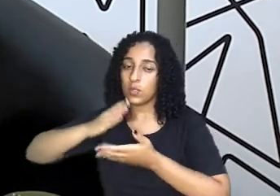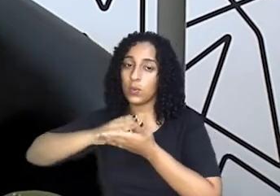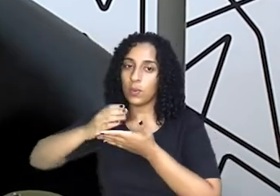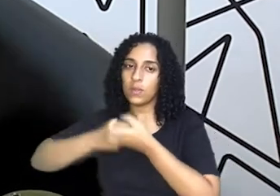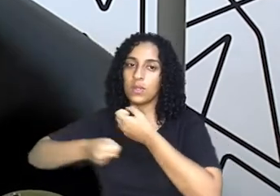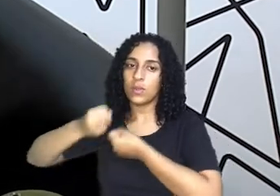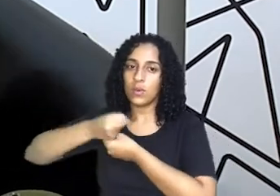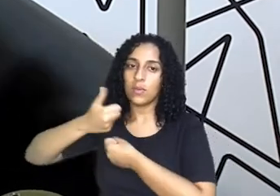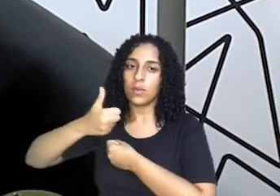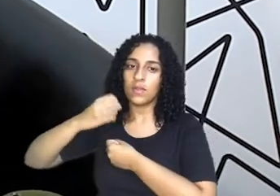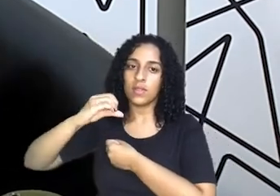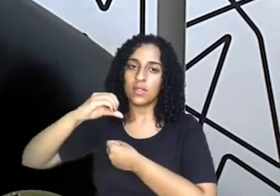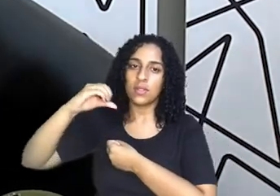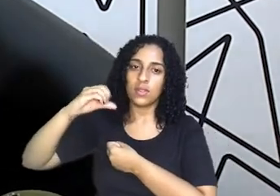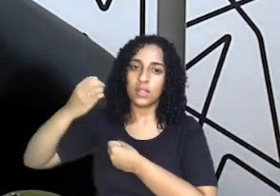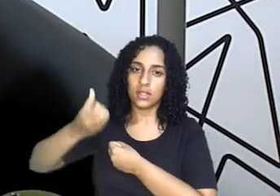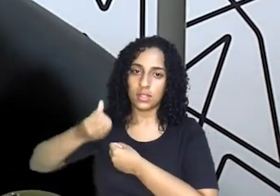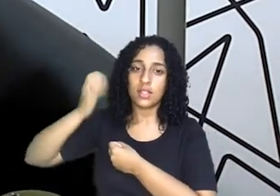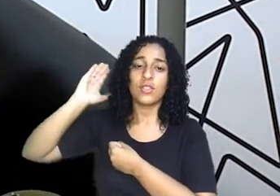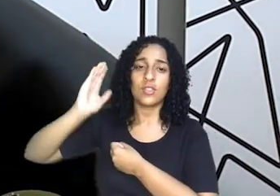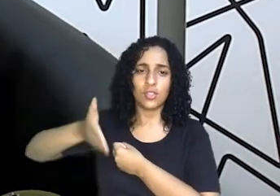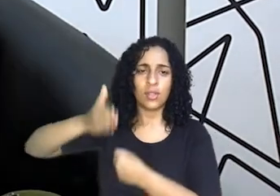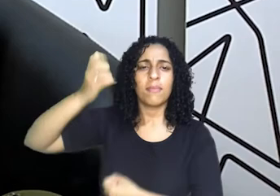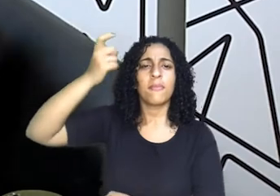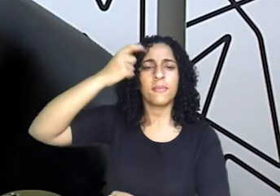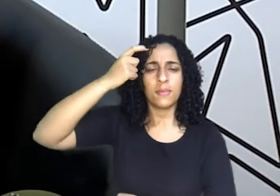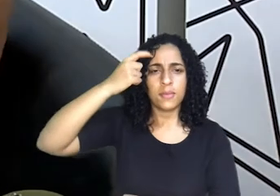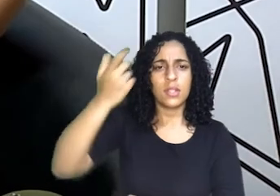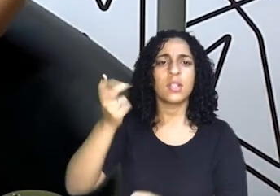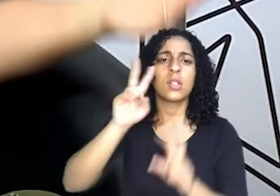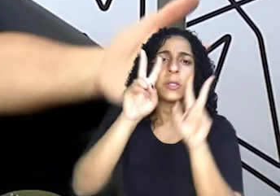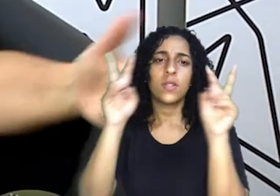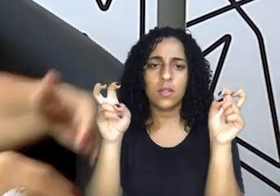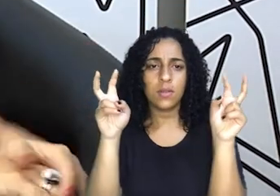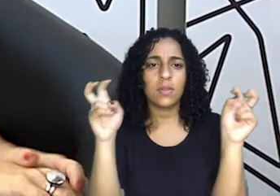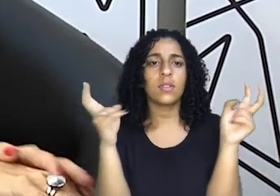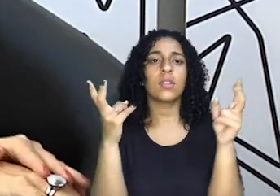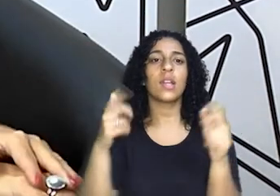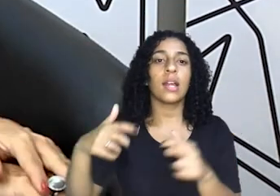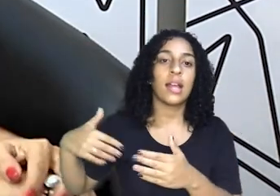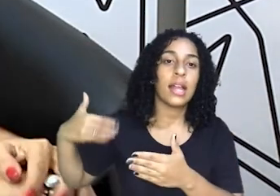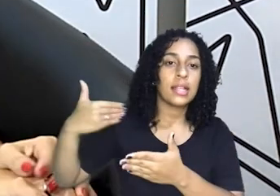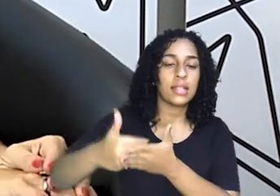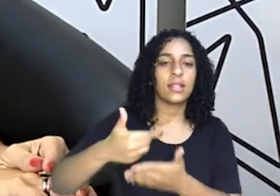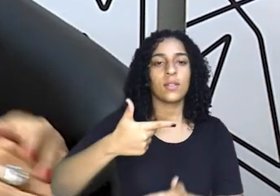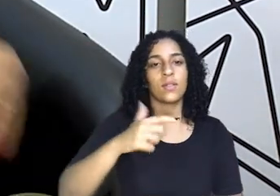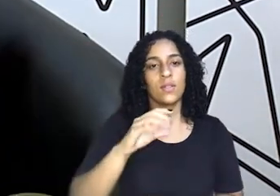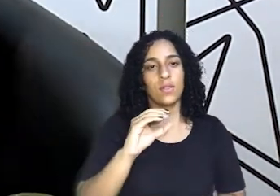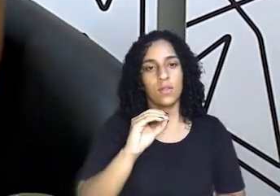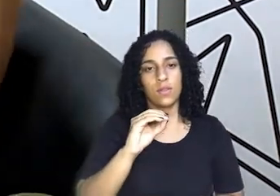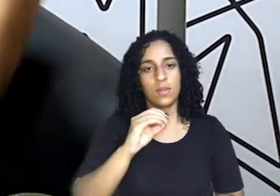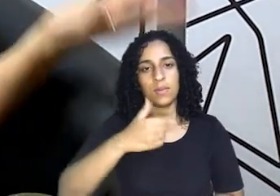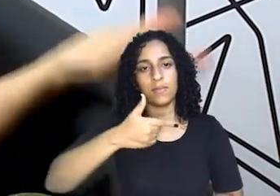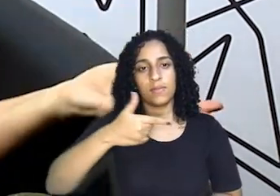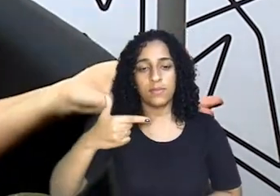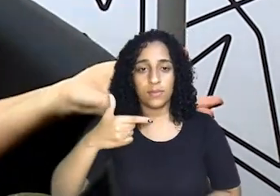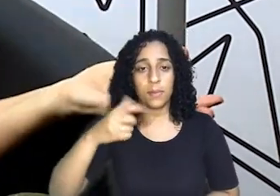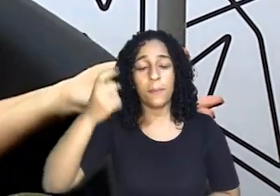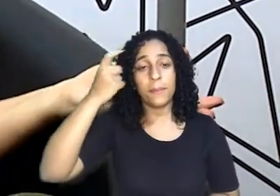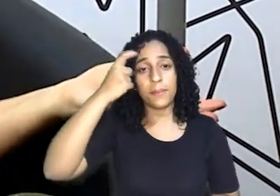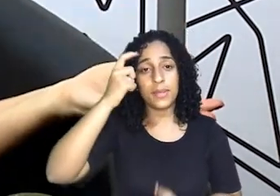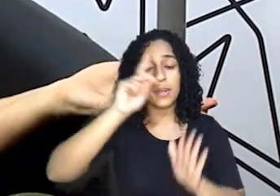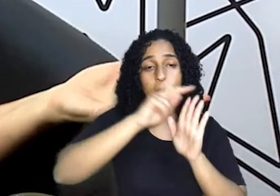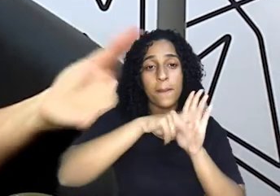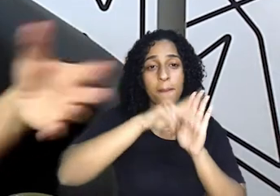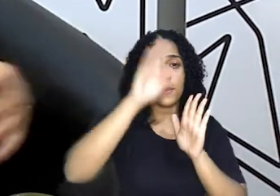em 1996 já pensando em questões né que viriam aí para o 2022 que é pensar